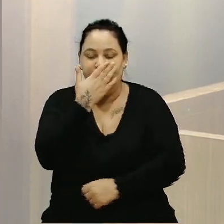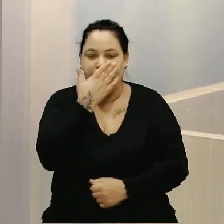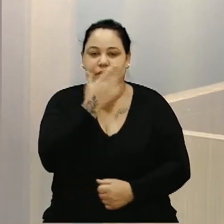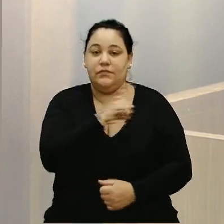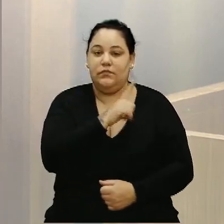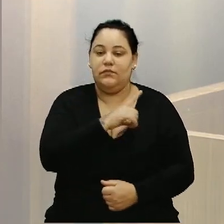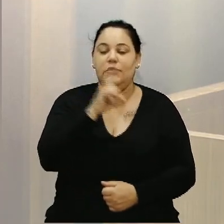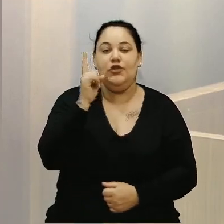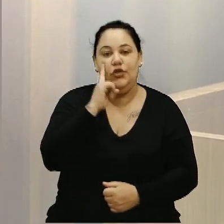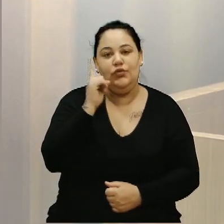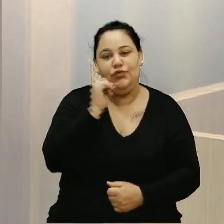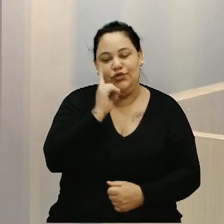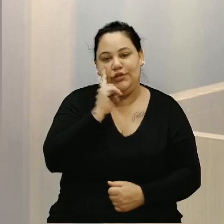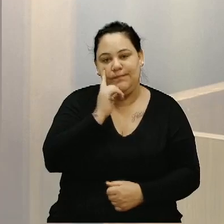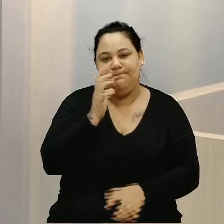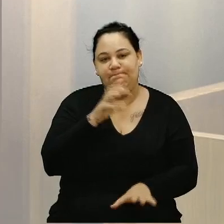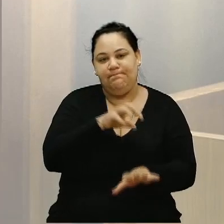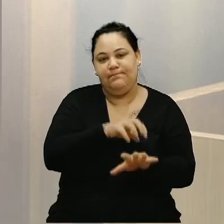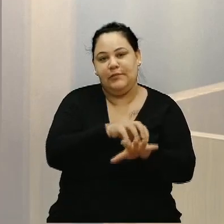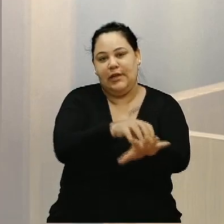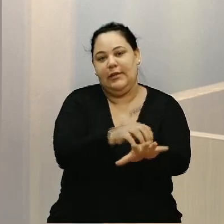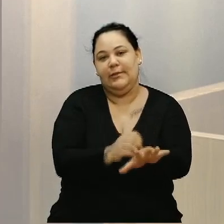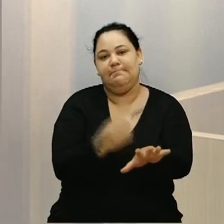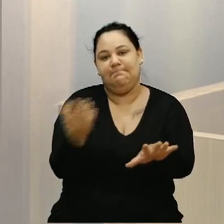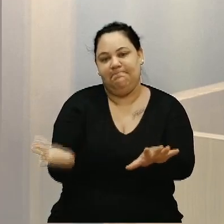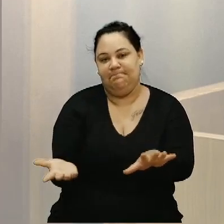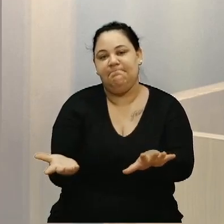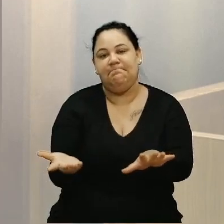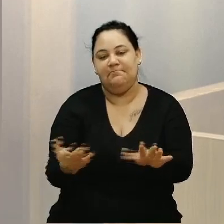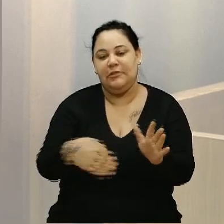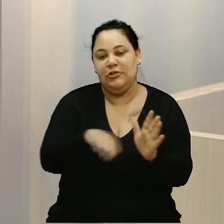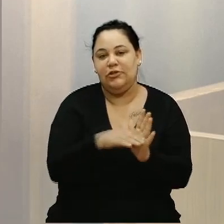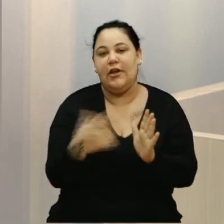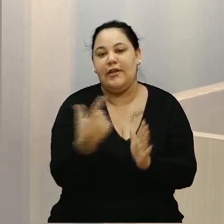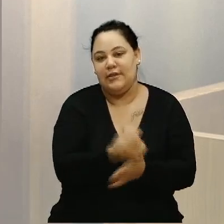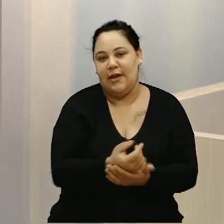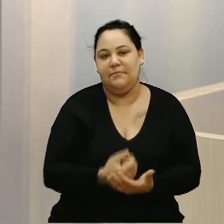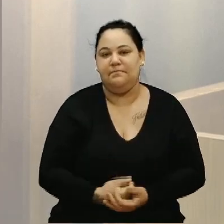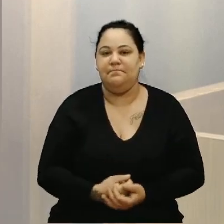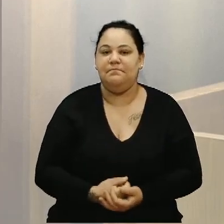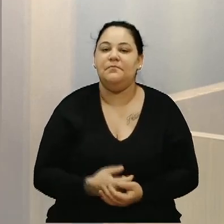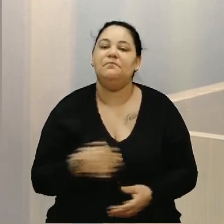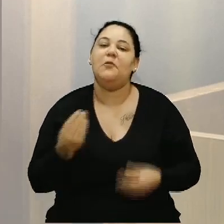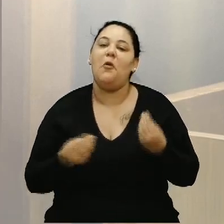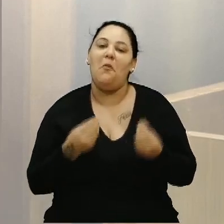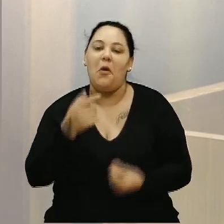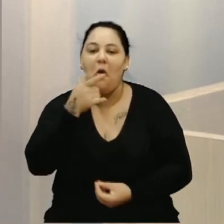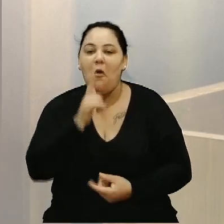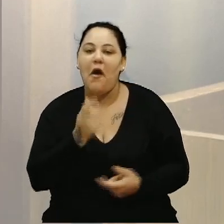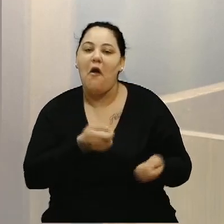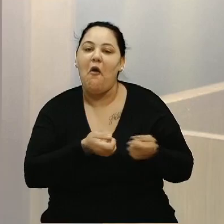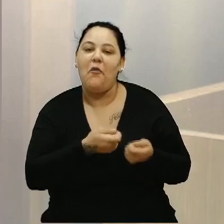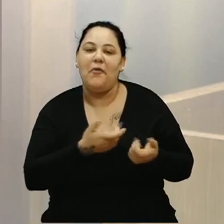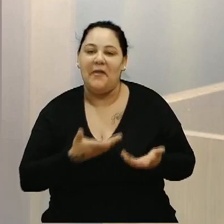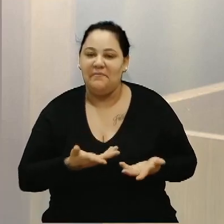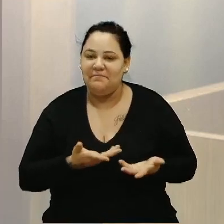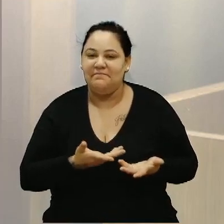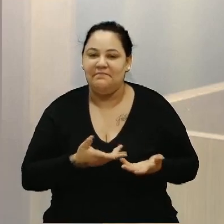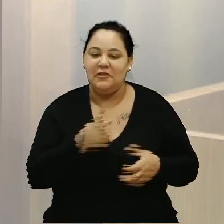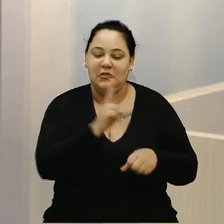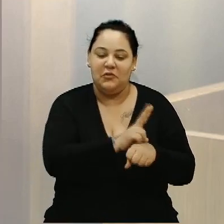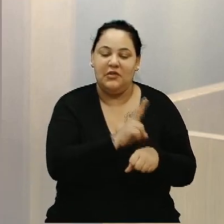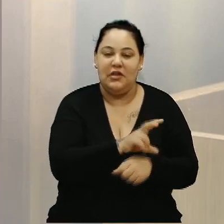diariamente várias carretas de donativos que chegam e que saem. Como é que a gente consegue dar conta em